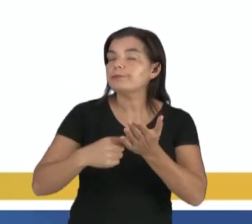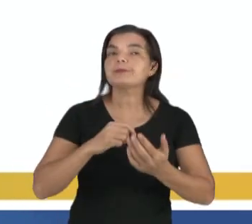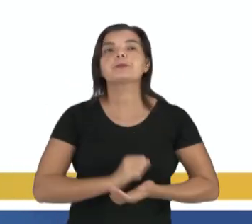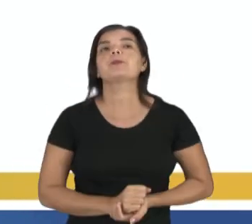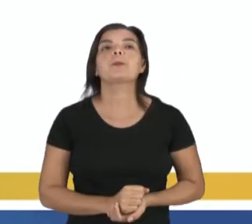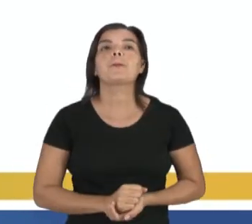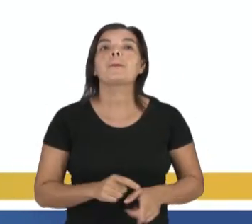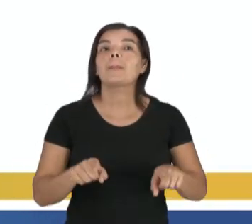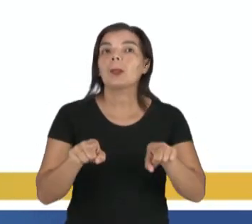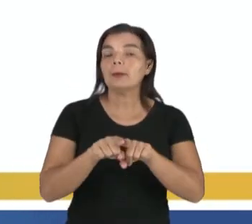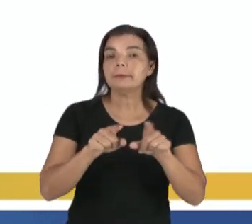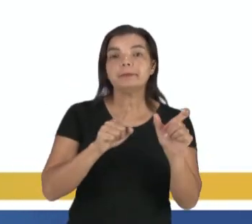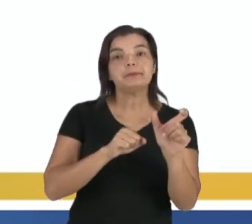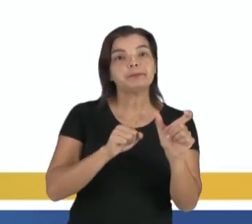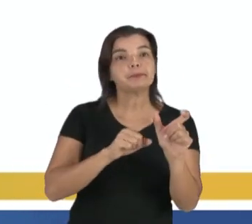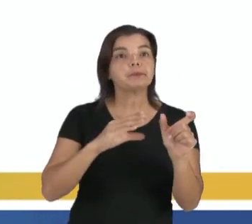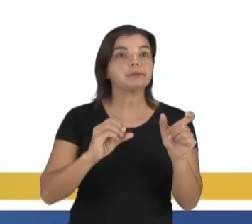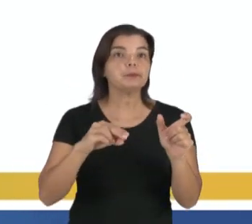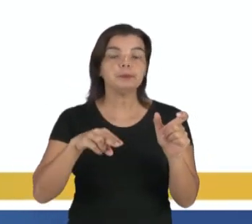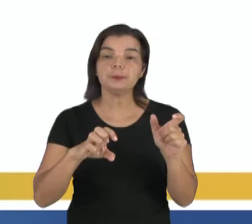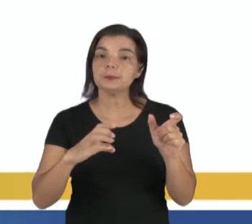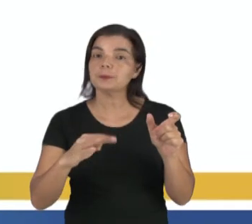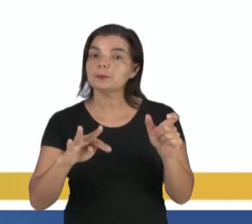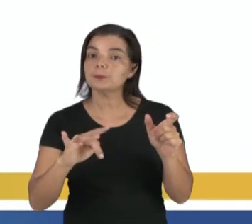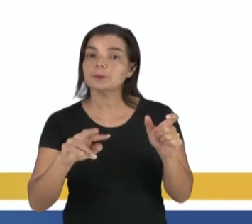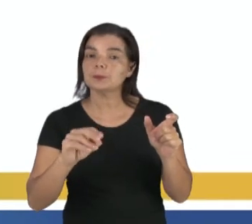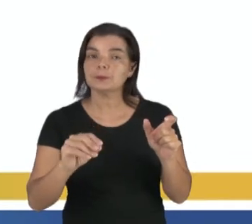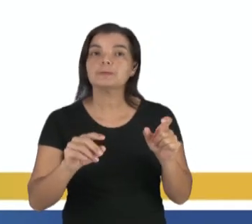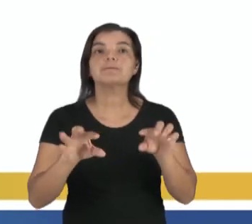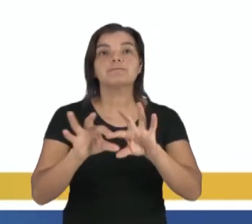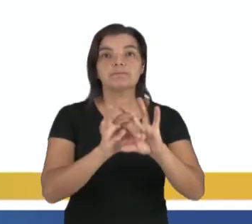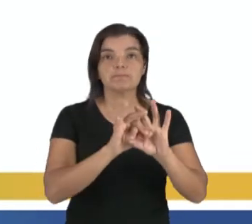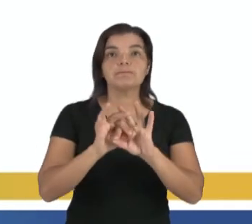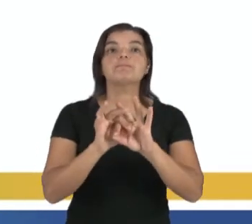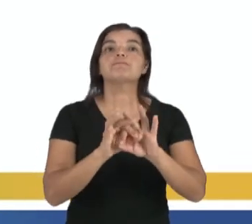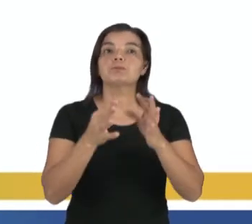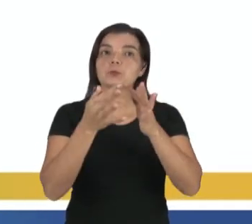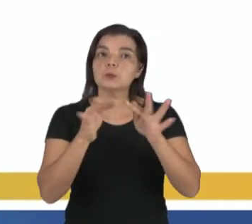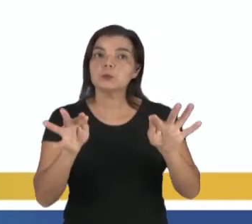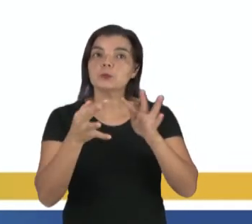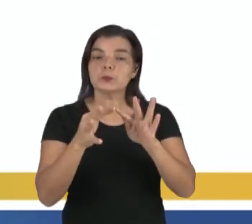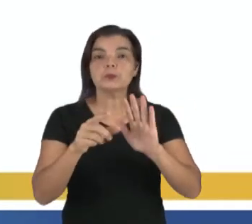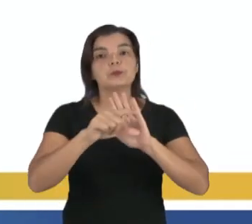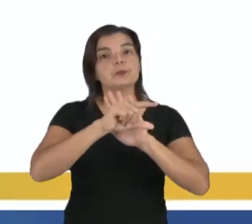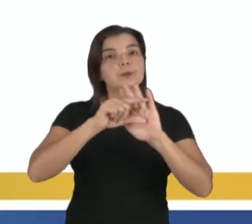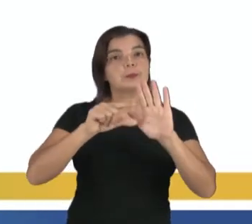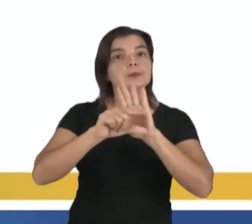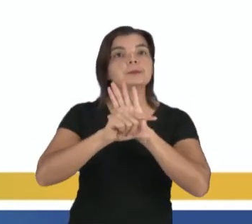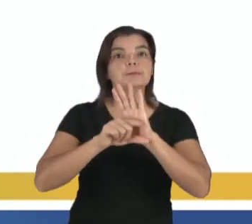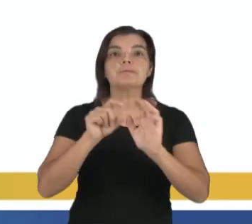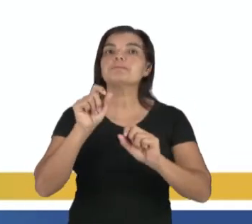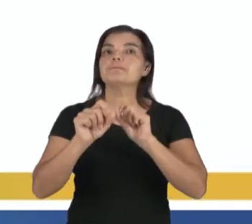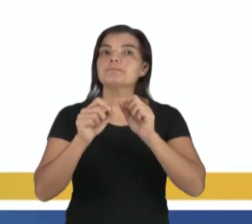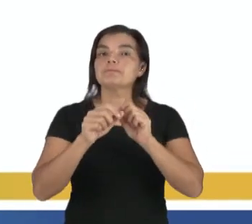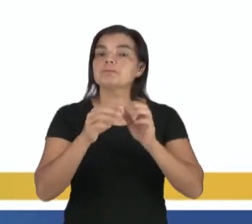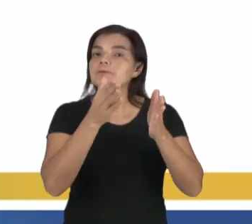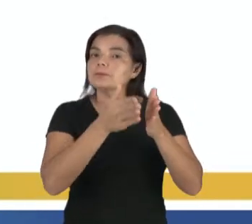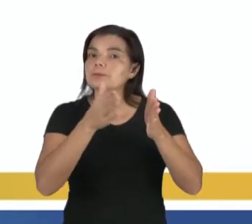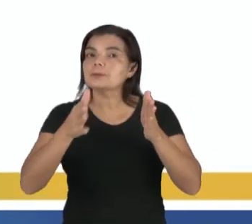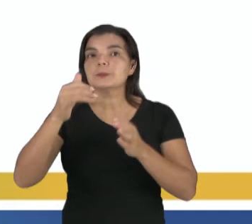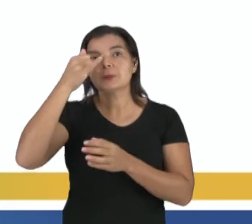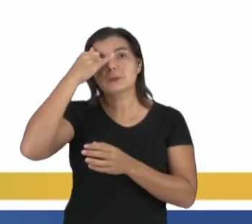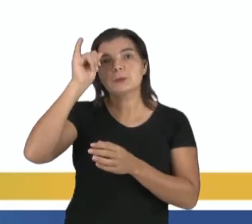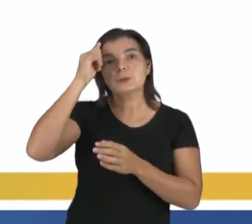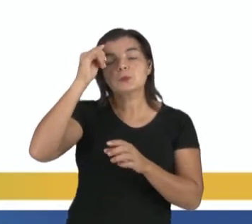Os conectivos são palavras ou expressões que interligam as frases e parágrafos, permitindo a sequência de